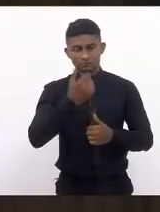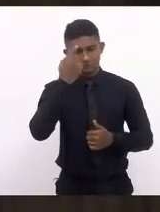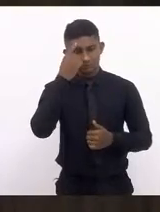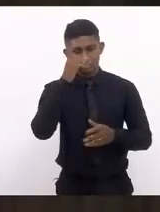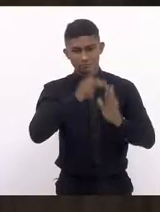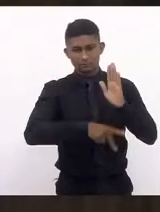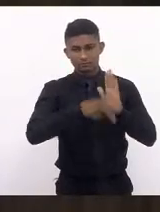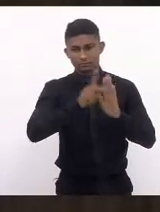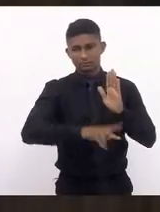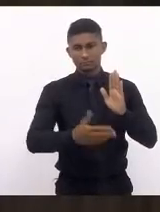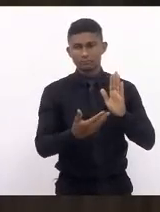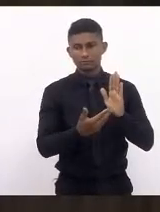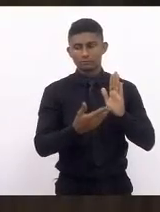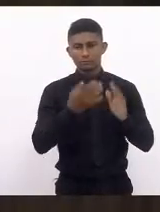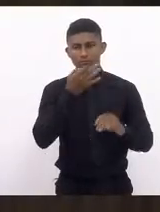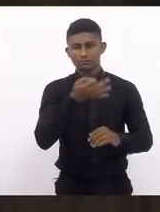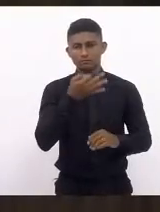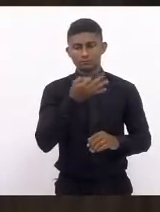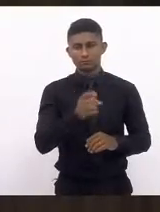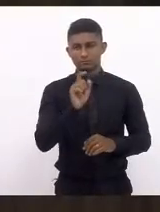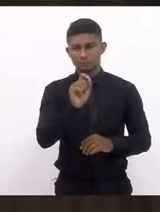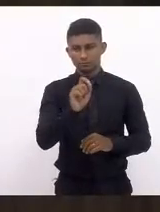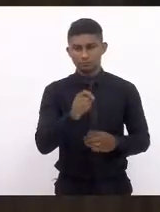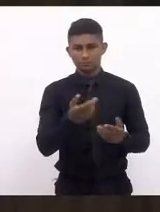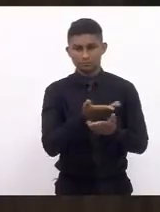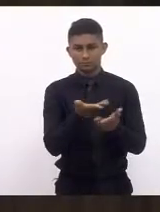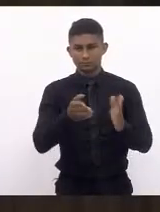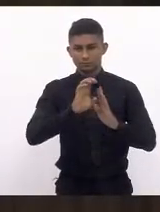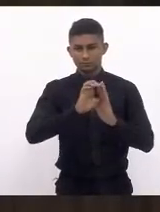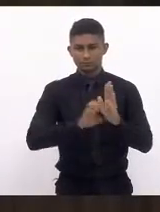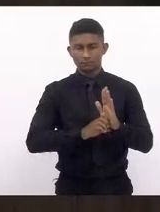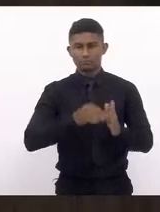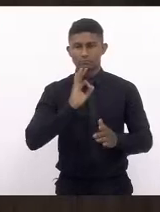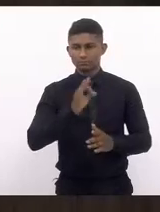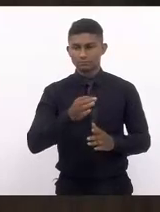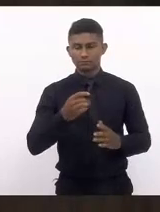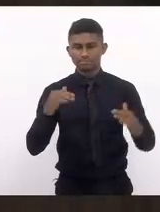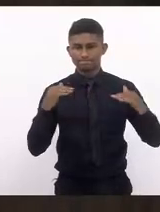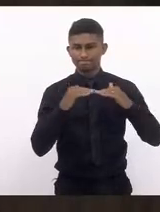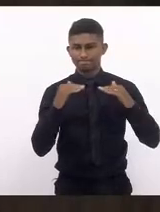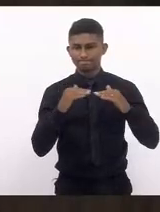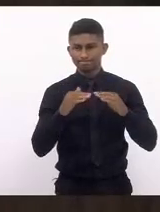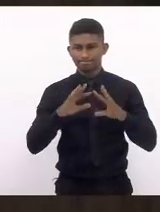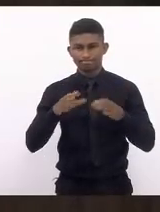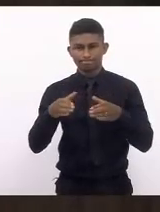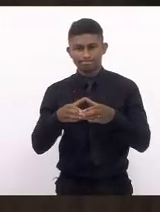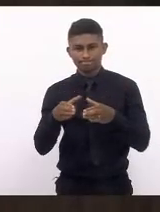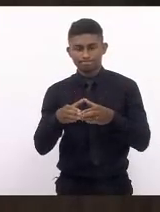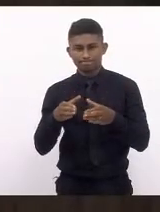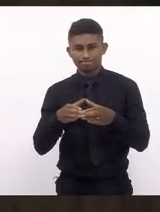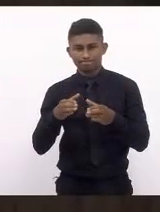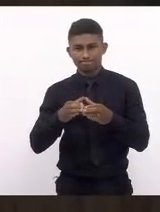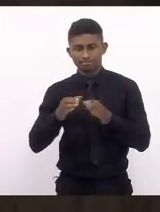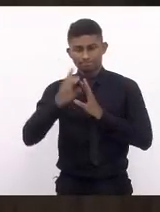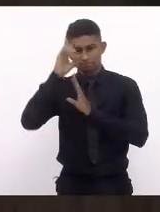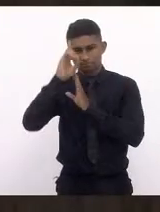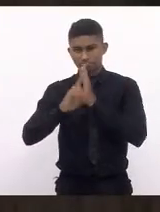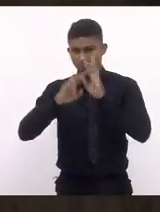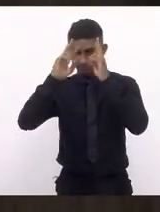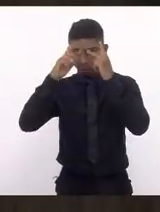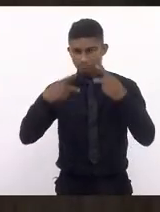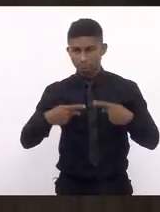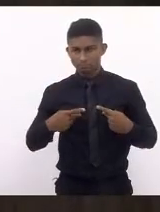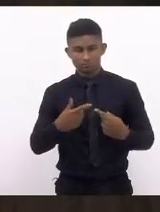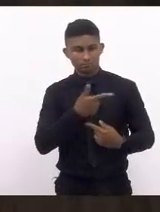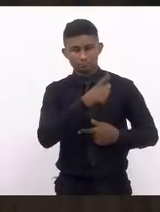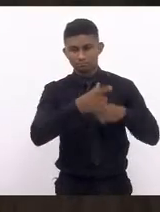projeto o pareceu hoje frente essas emendas é favorável as emendas da comissão de direitos humanos e contrário